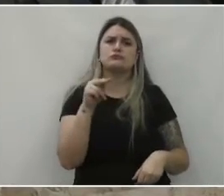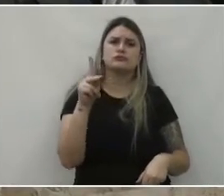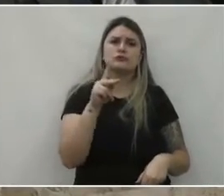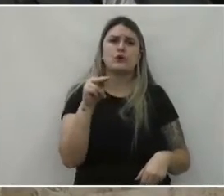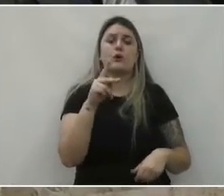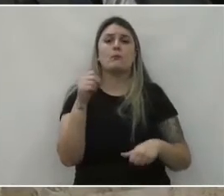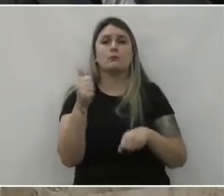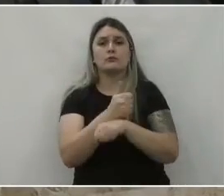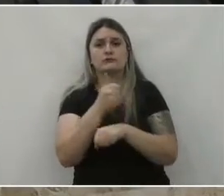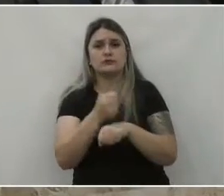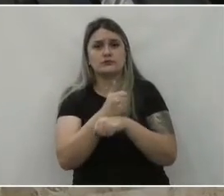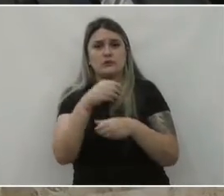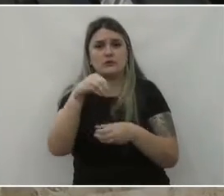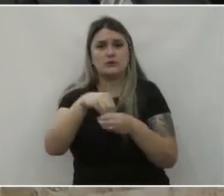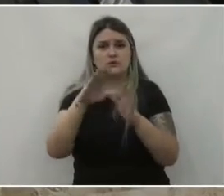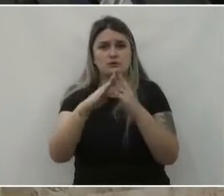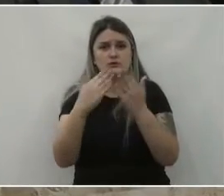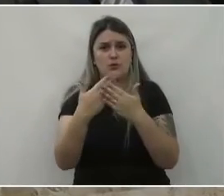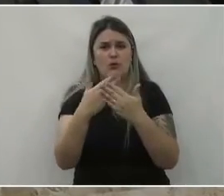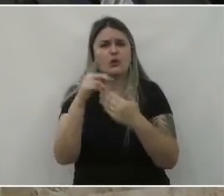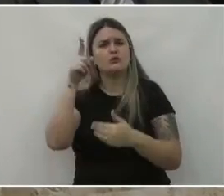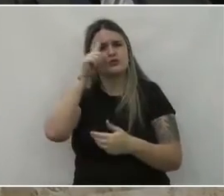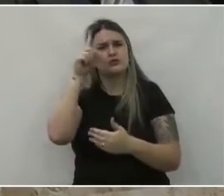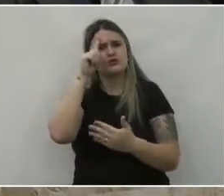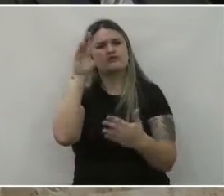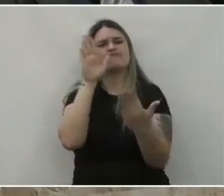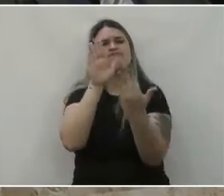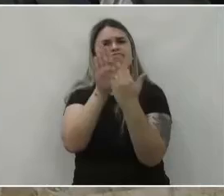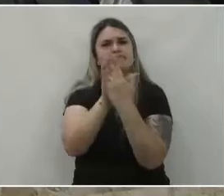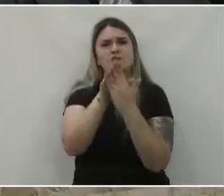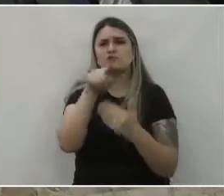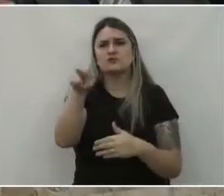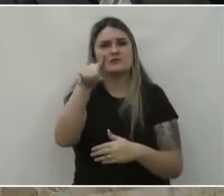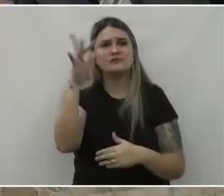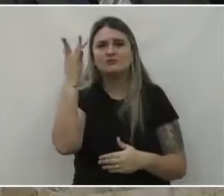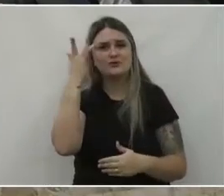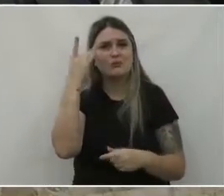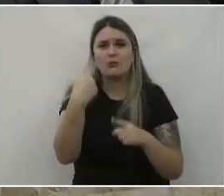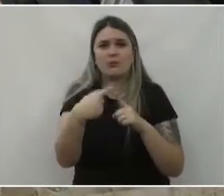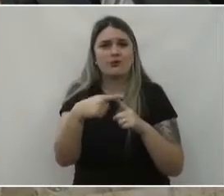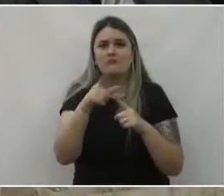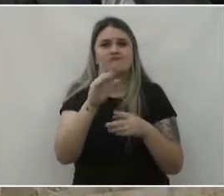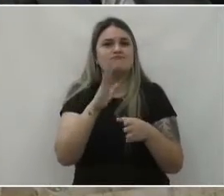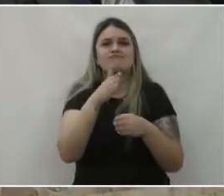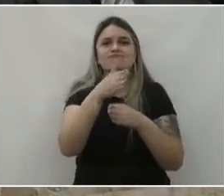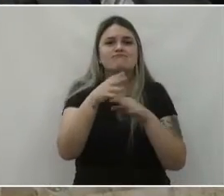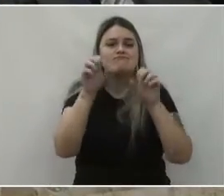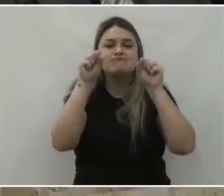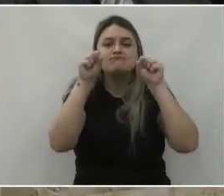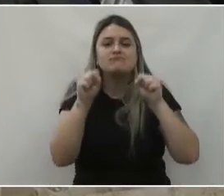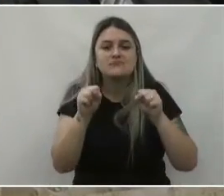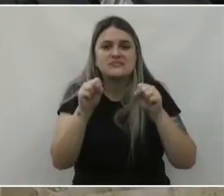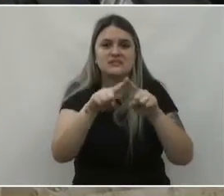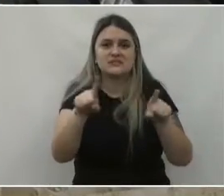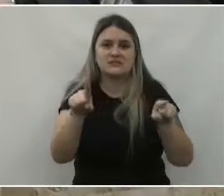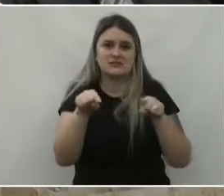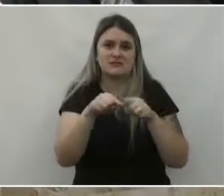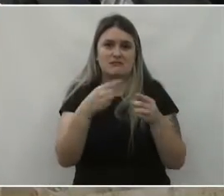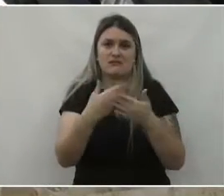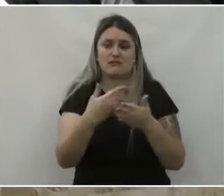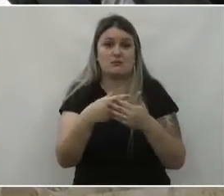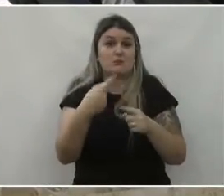professoras profissionais de escolas enfrentamos muitos de vocês não sabem por não estão porque não estão dentro da sala de aula